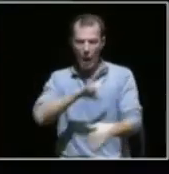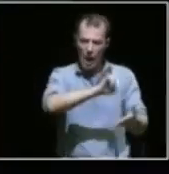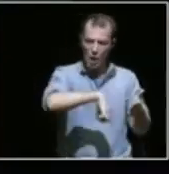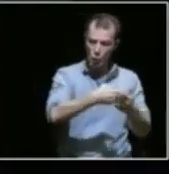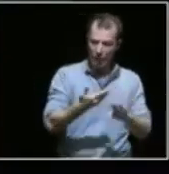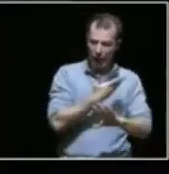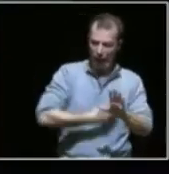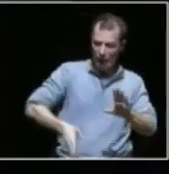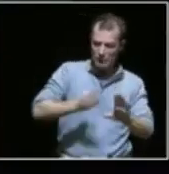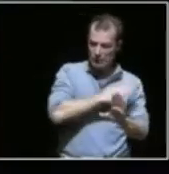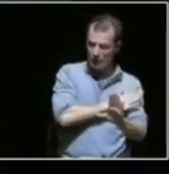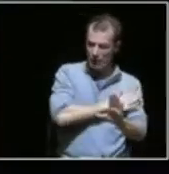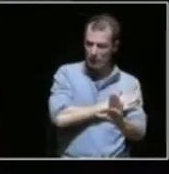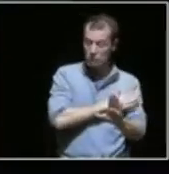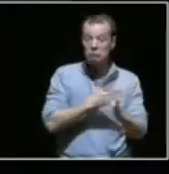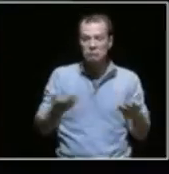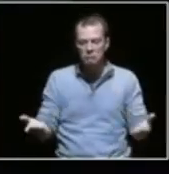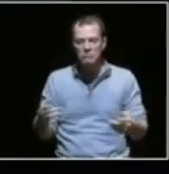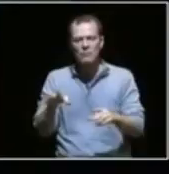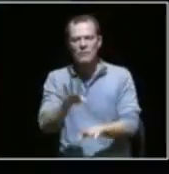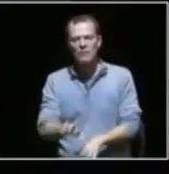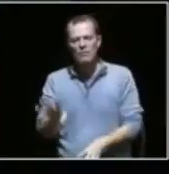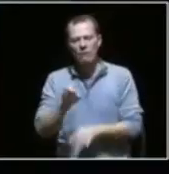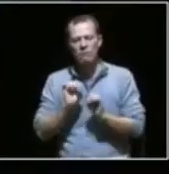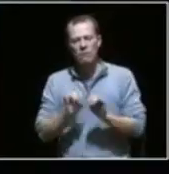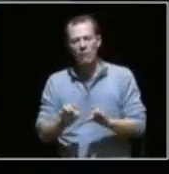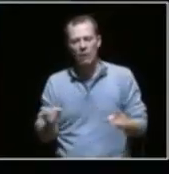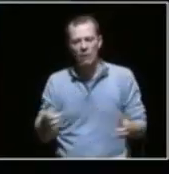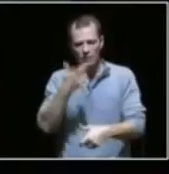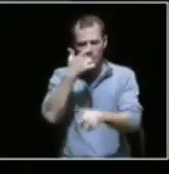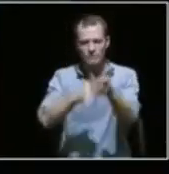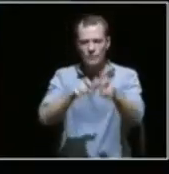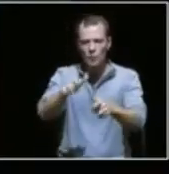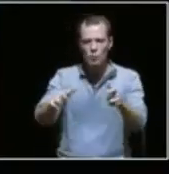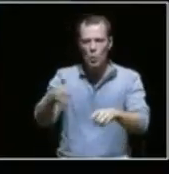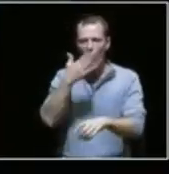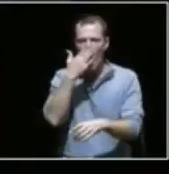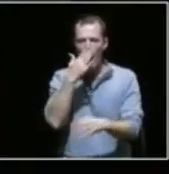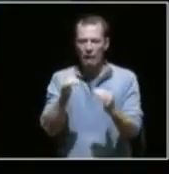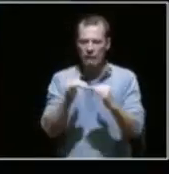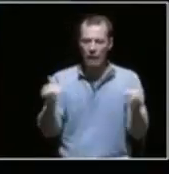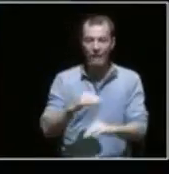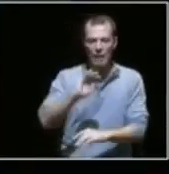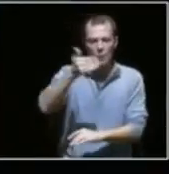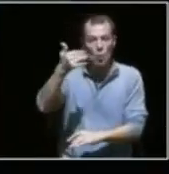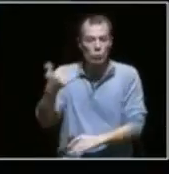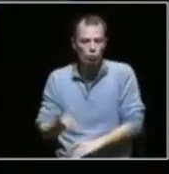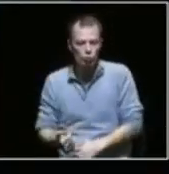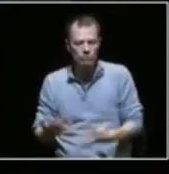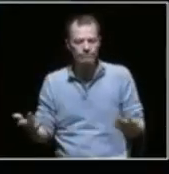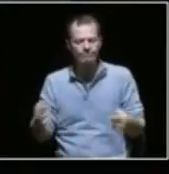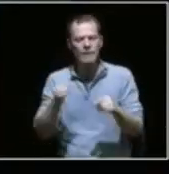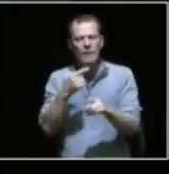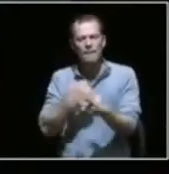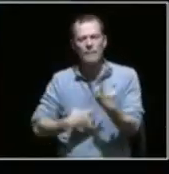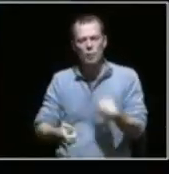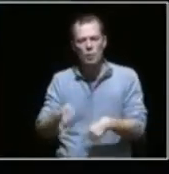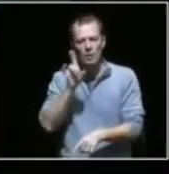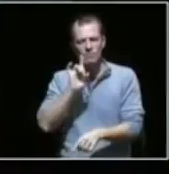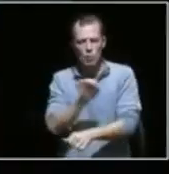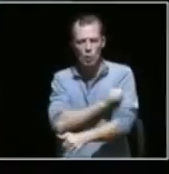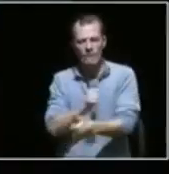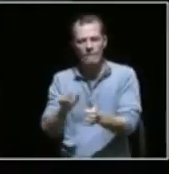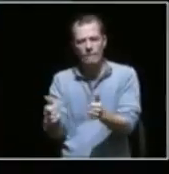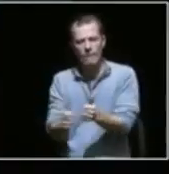a anterior? E como forma de evitar que haja arrendatários de segunda e de primeira vaga, perguntamos, senhora